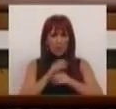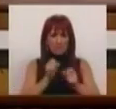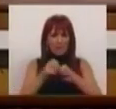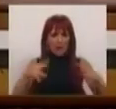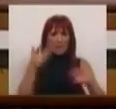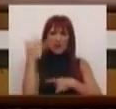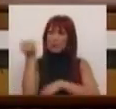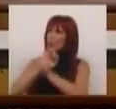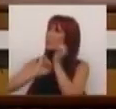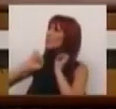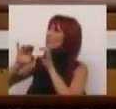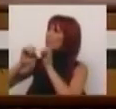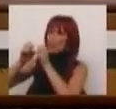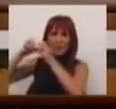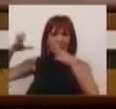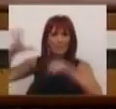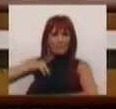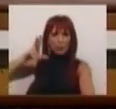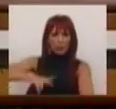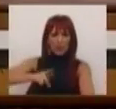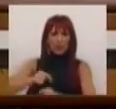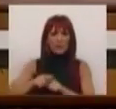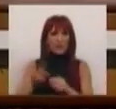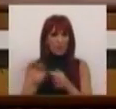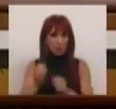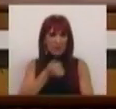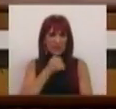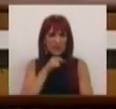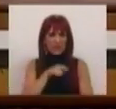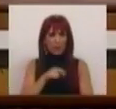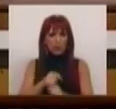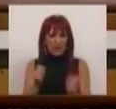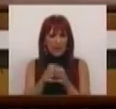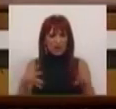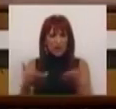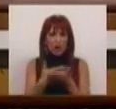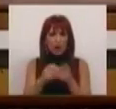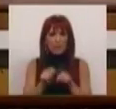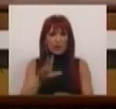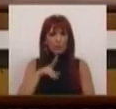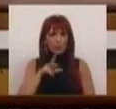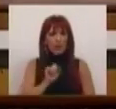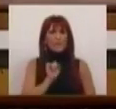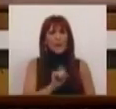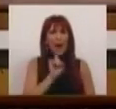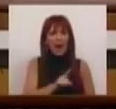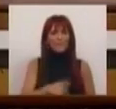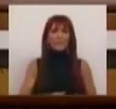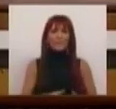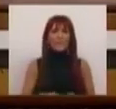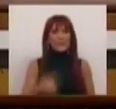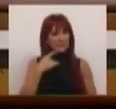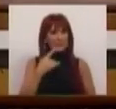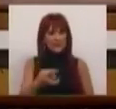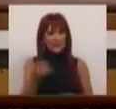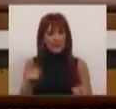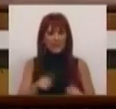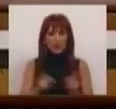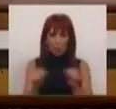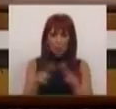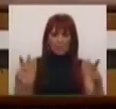das exportações portuguesas, fator decisivo para o crescimento económico do país. De notar